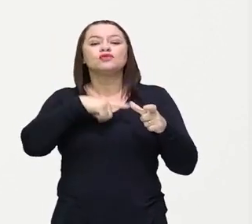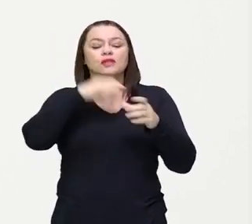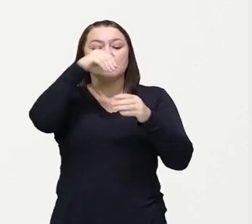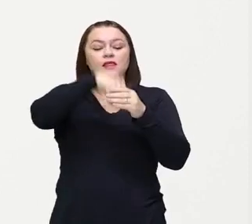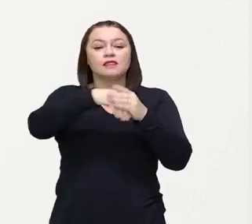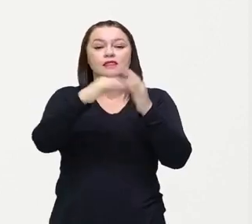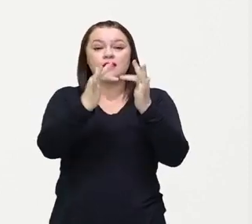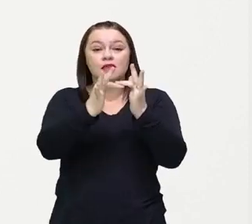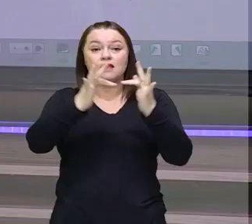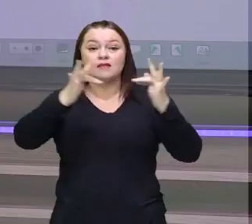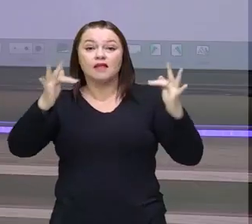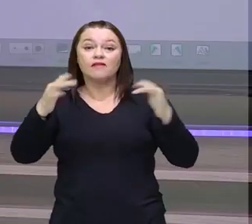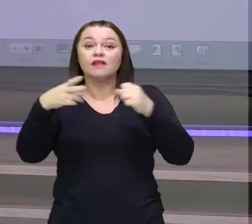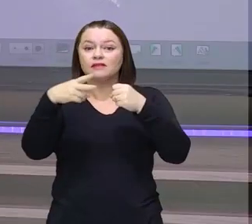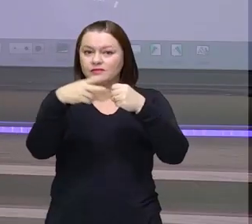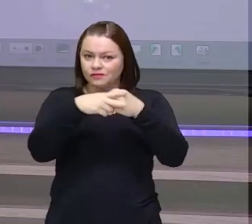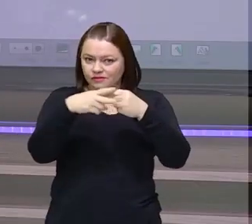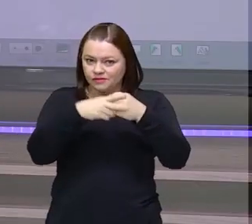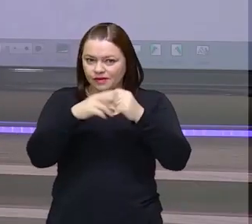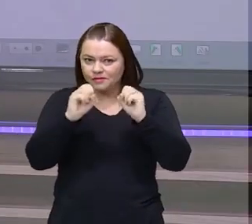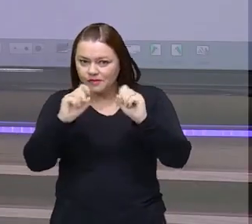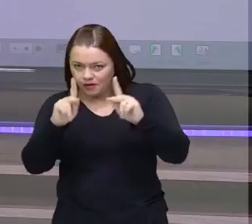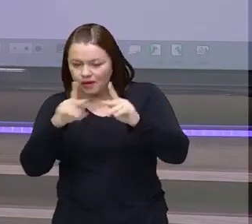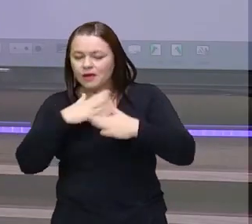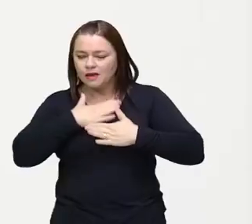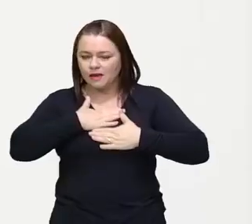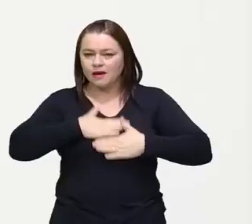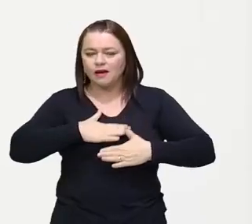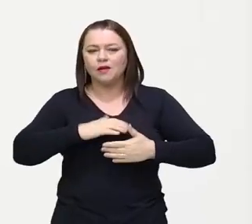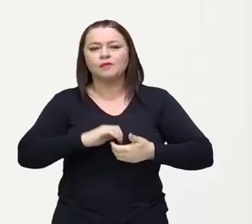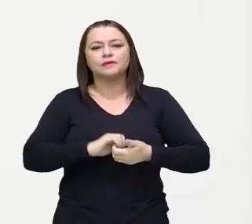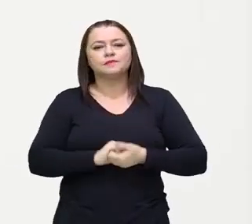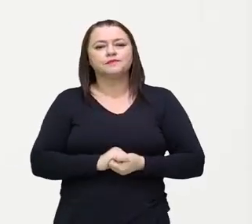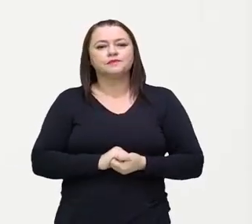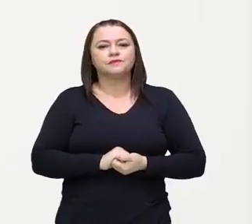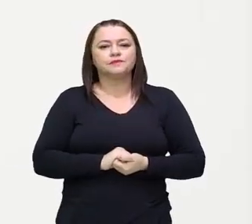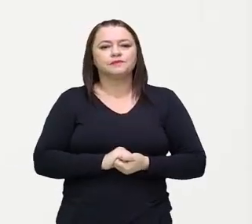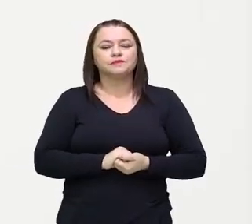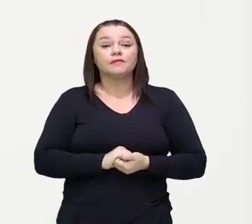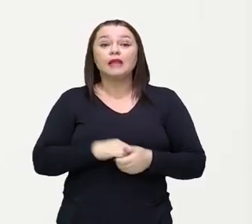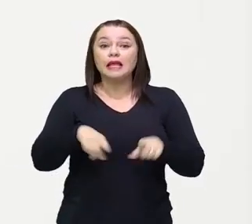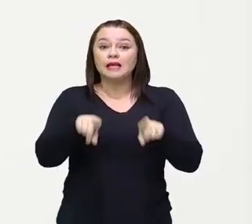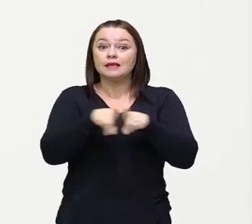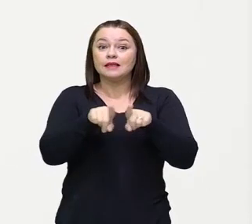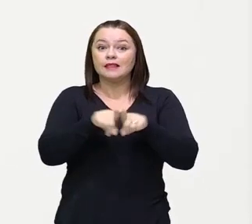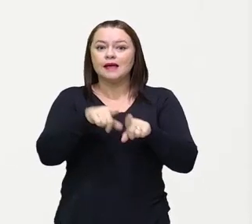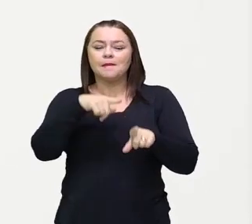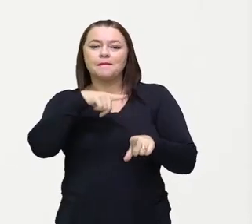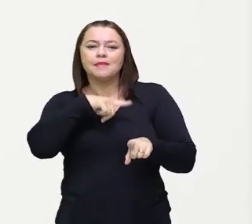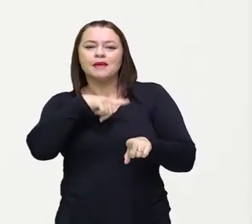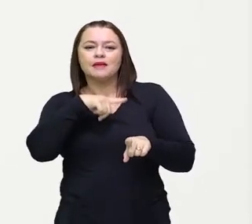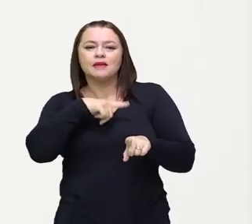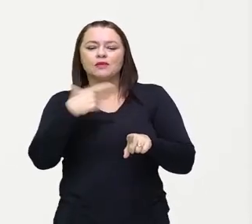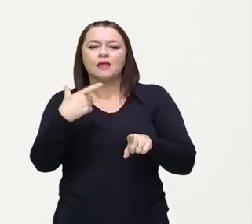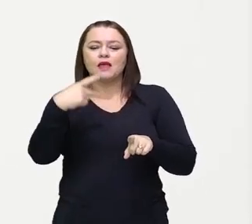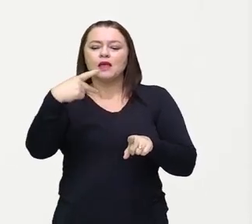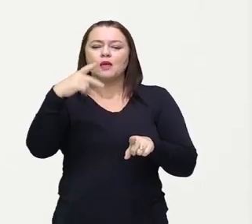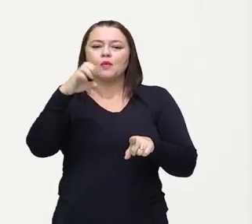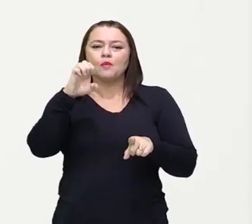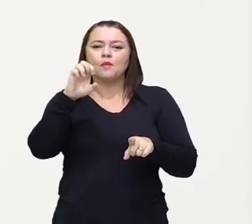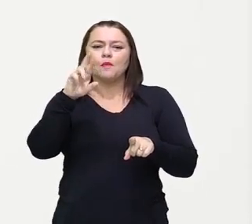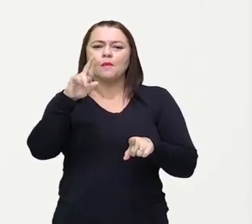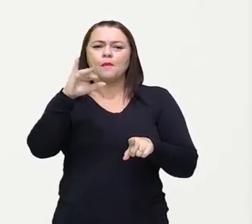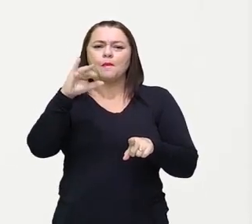nesse período os verbos, tá bom? Aí eu tenho também aqui, ó, período